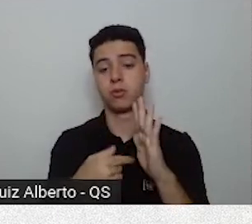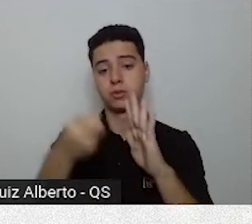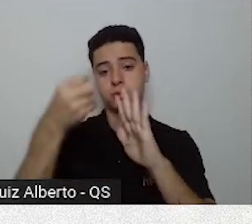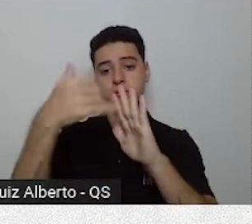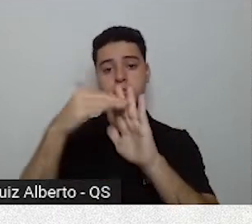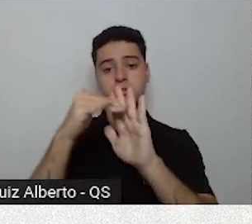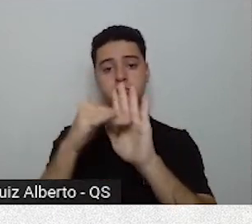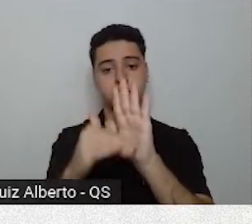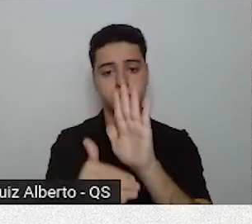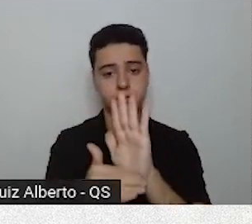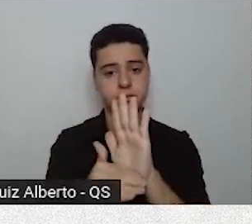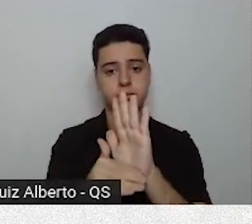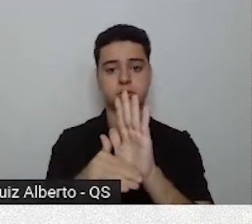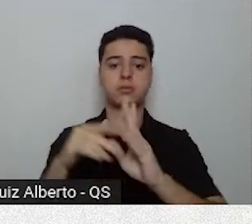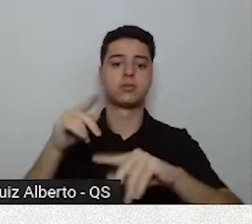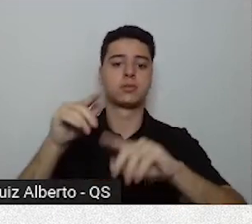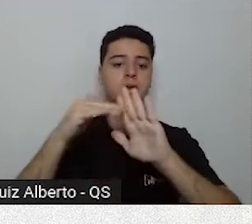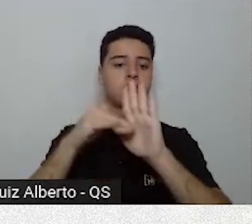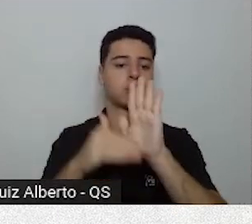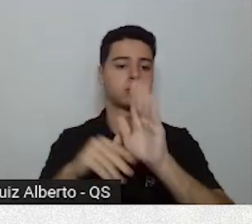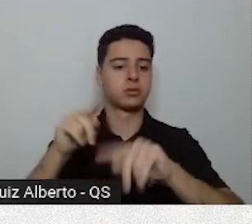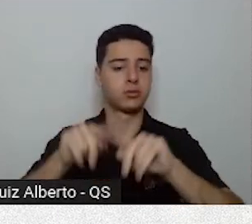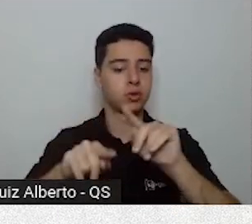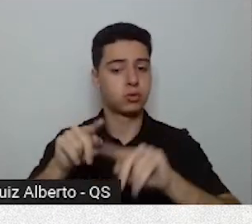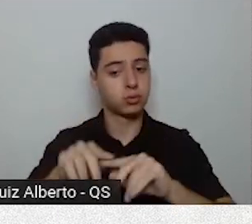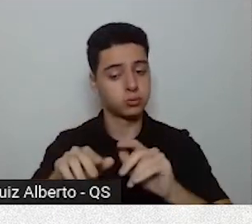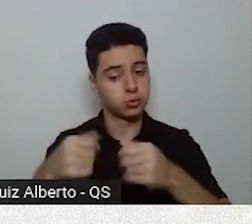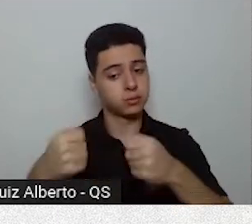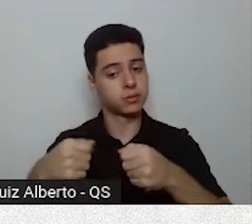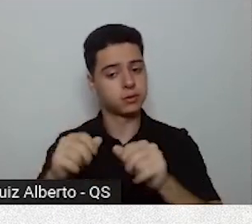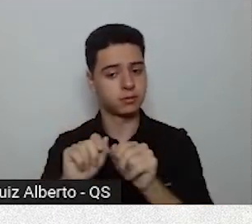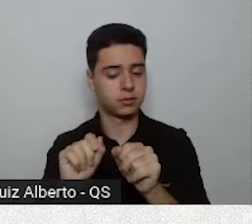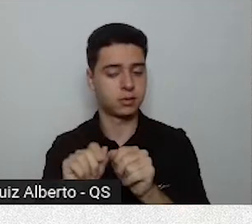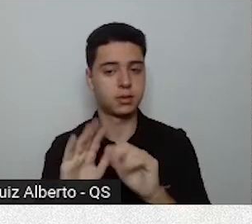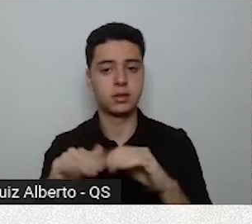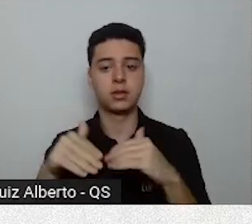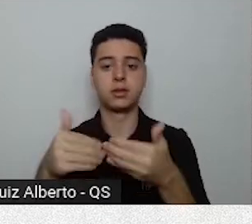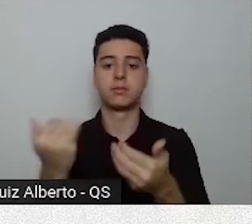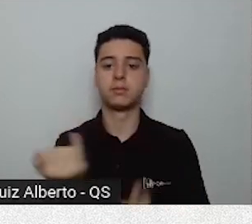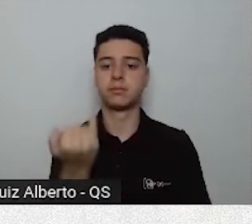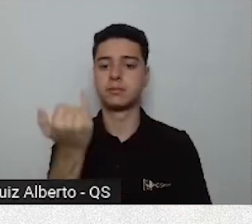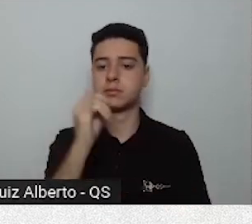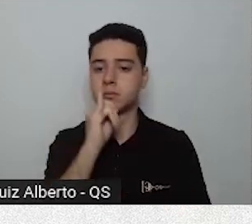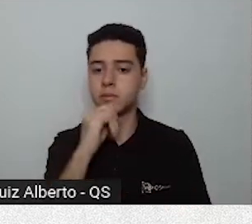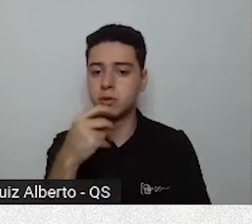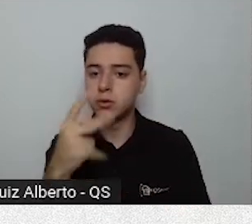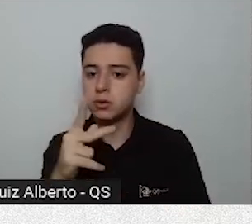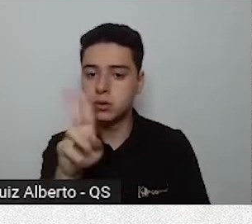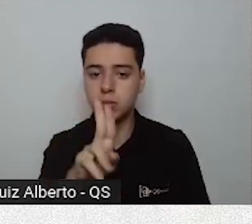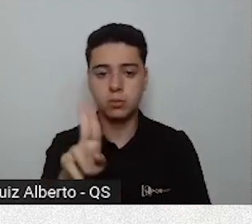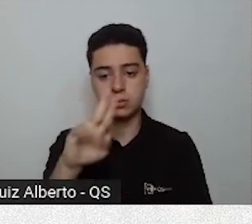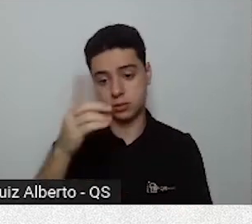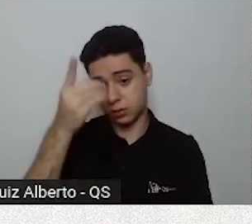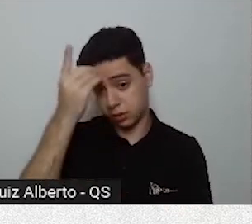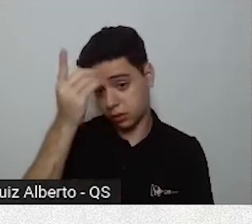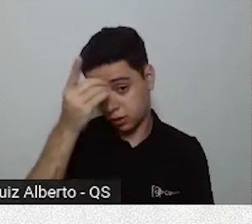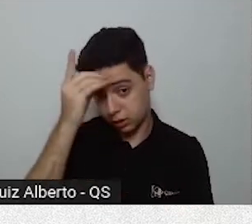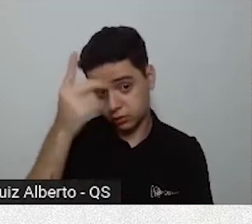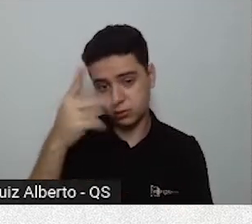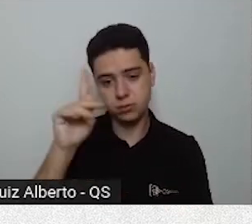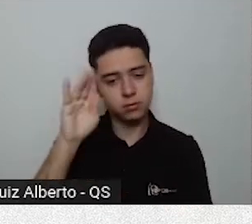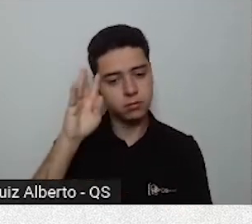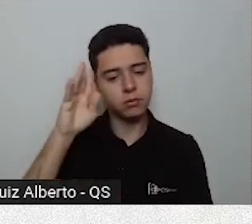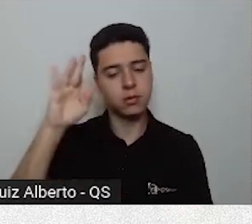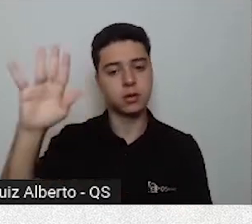falar um pouco dessa listinha de materiais, né? Então, o mais importante é você usar sua criatividade e imaginação. É um exercício